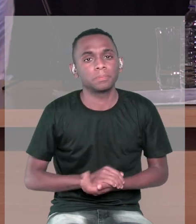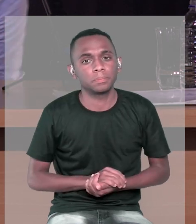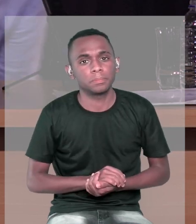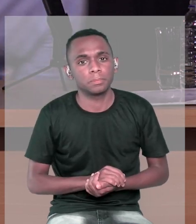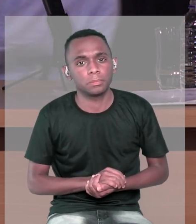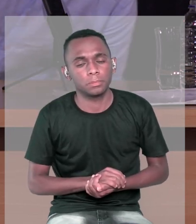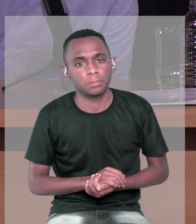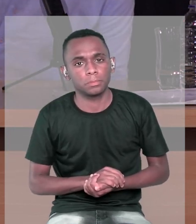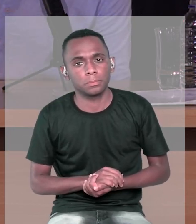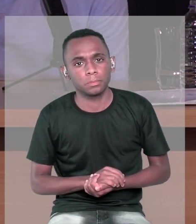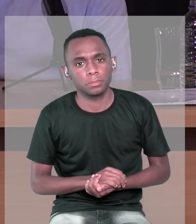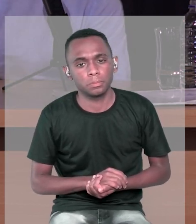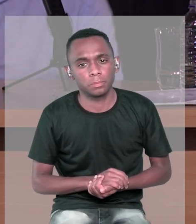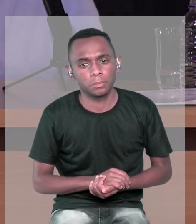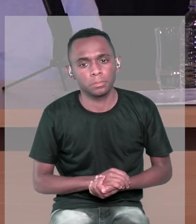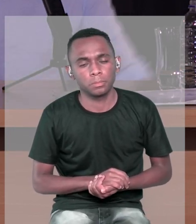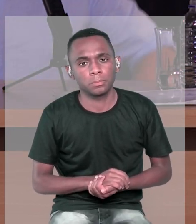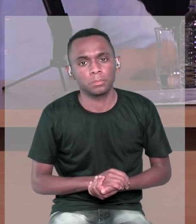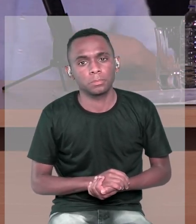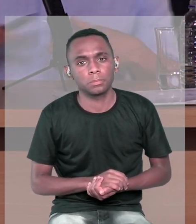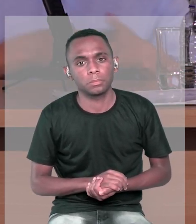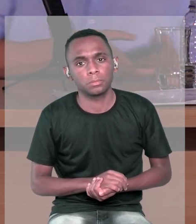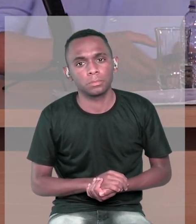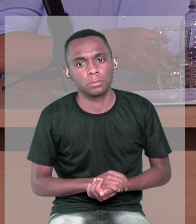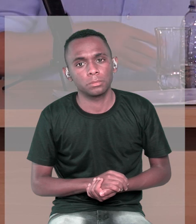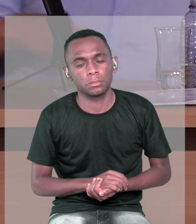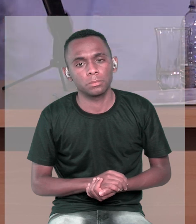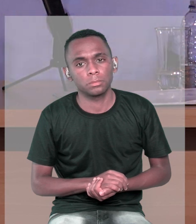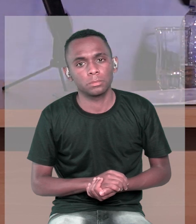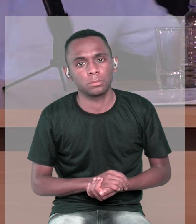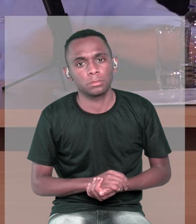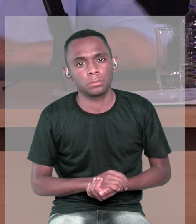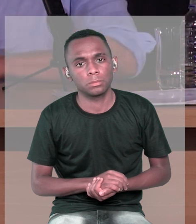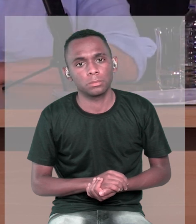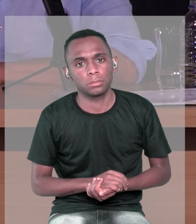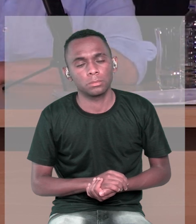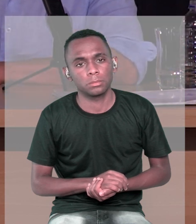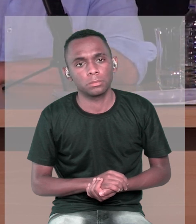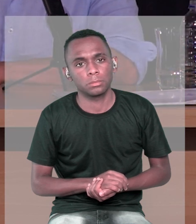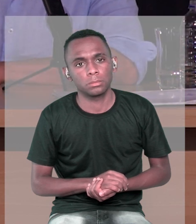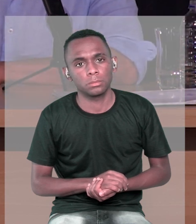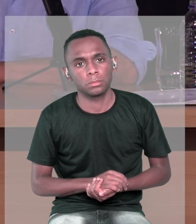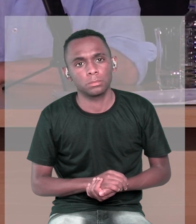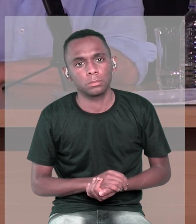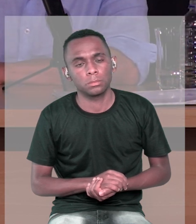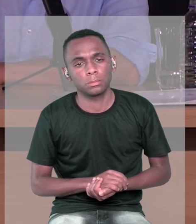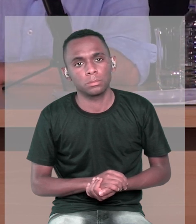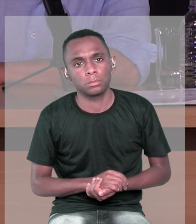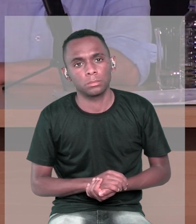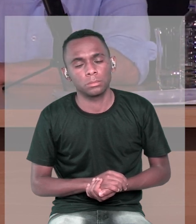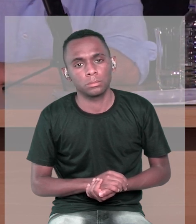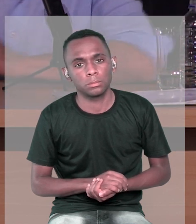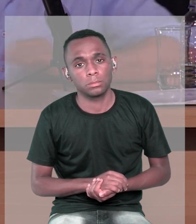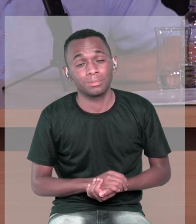Ok. Non, merci. C'est une question à la fois très importante et très difficile.